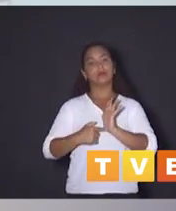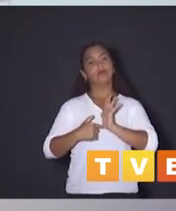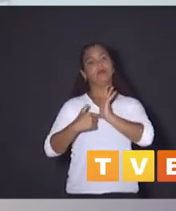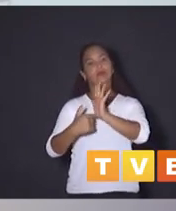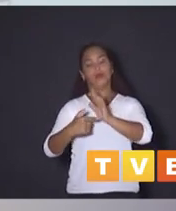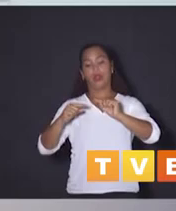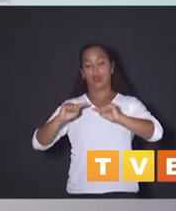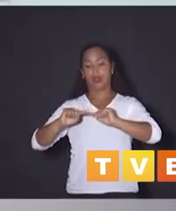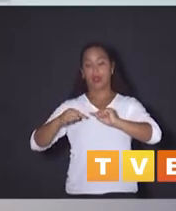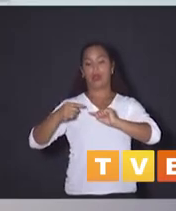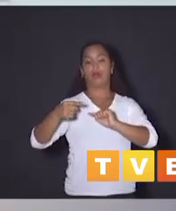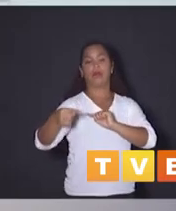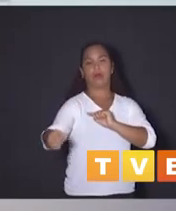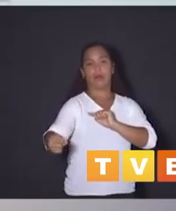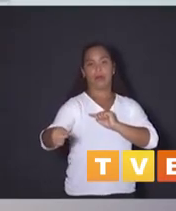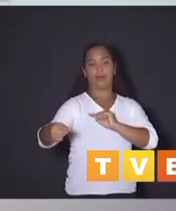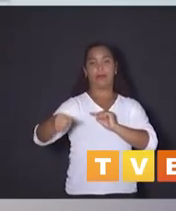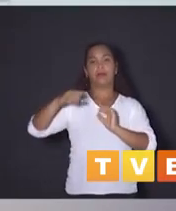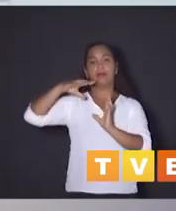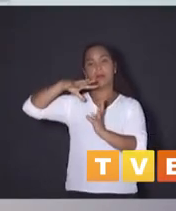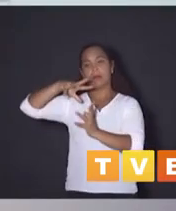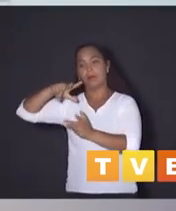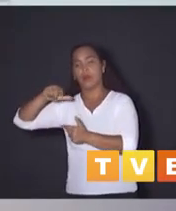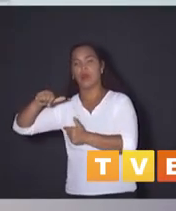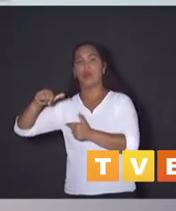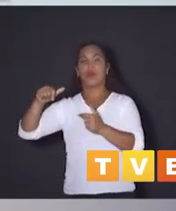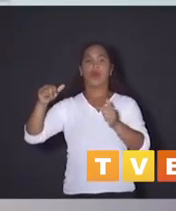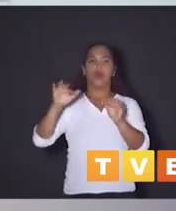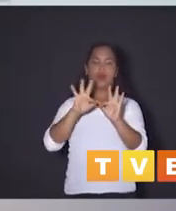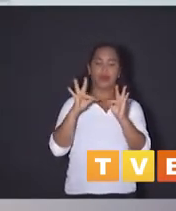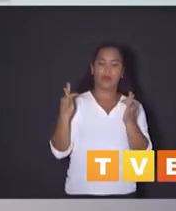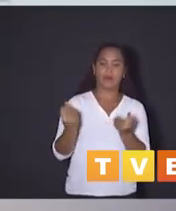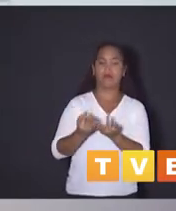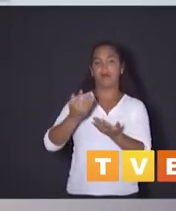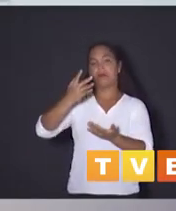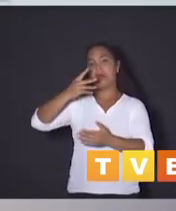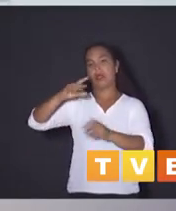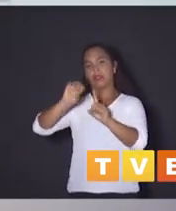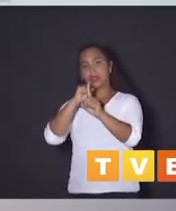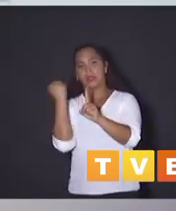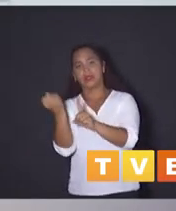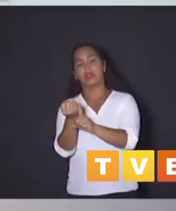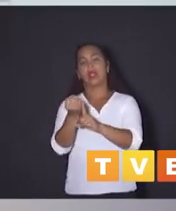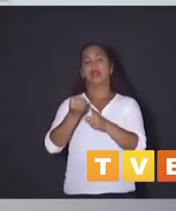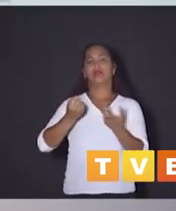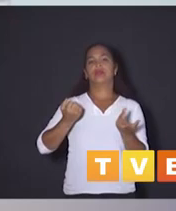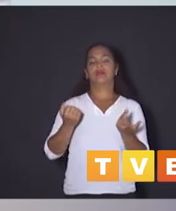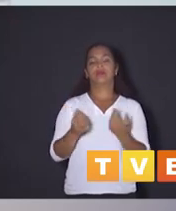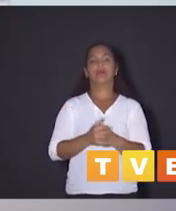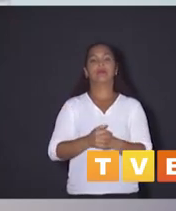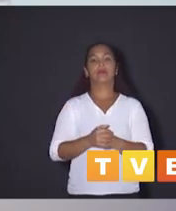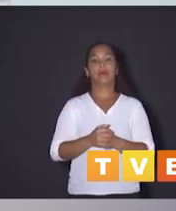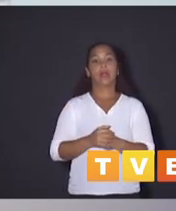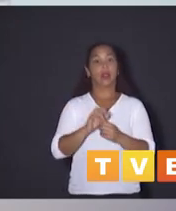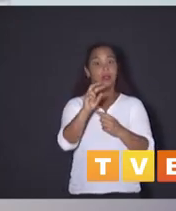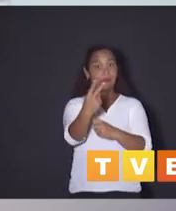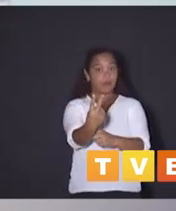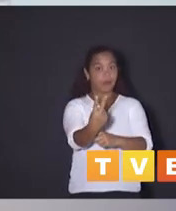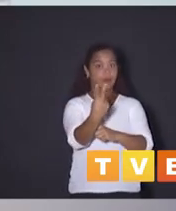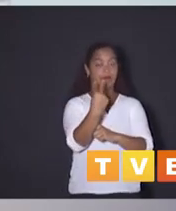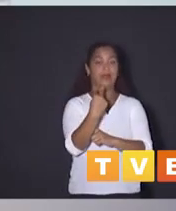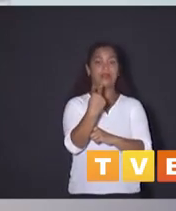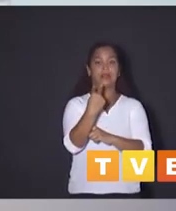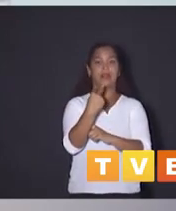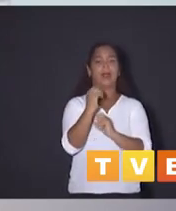consequências gravíssimas para o meio ambiente para as pessoas para as cidades com os municípios e para o meio agora aqueles que nos assistem é